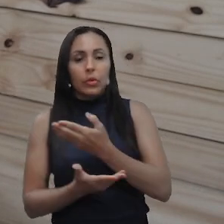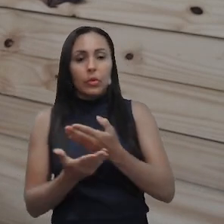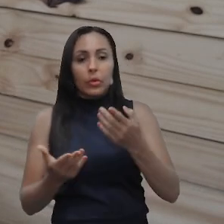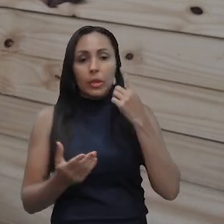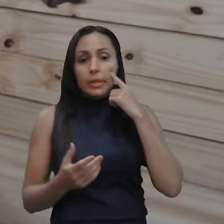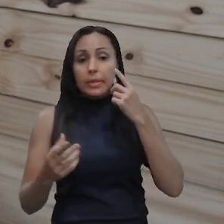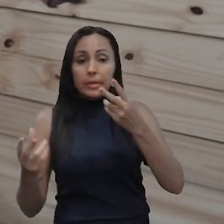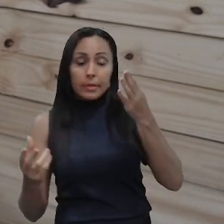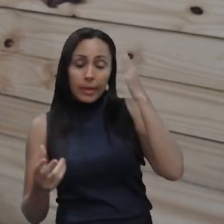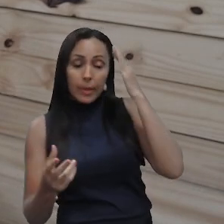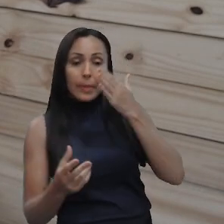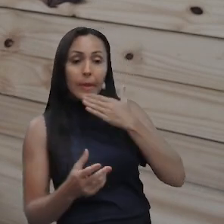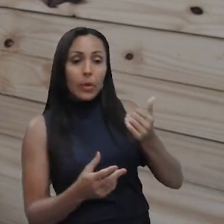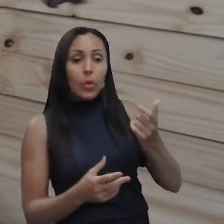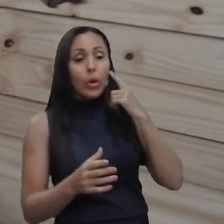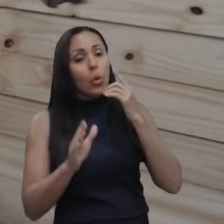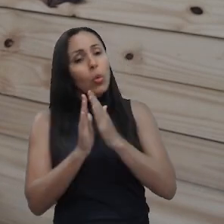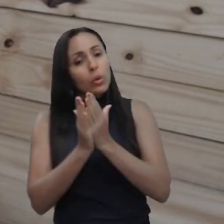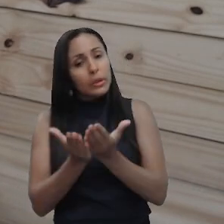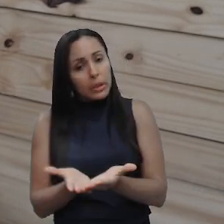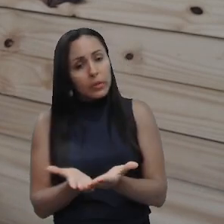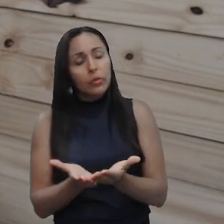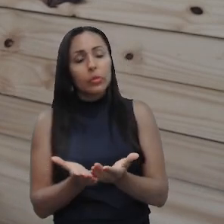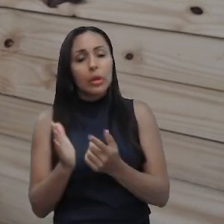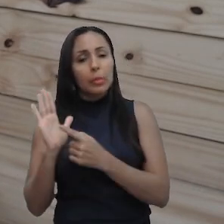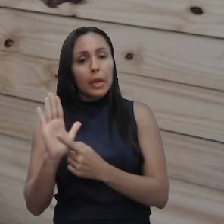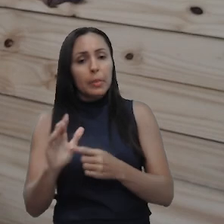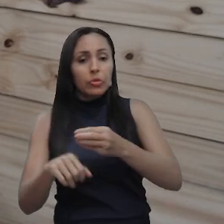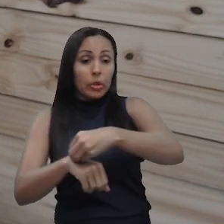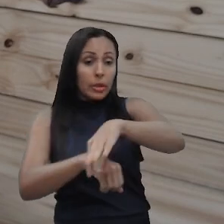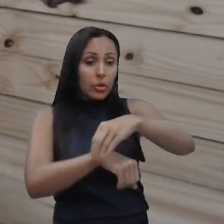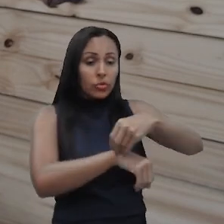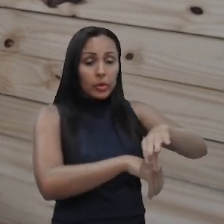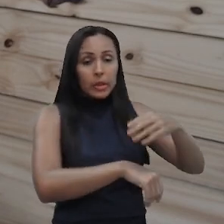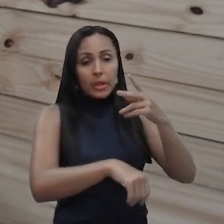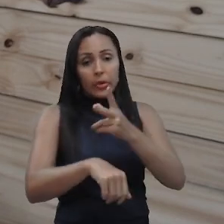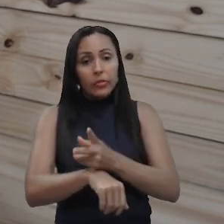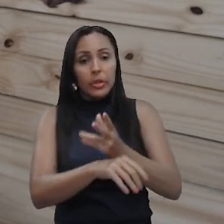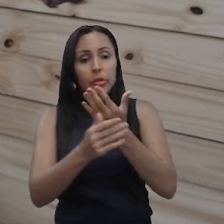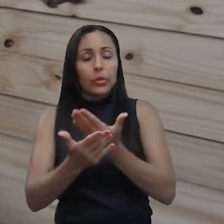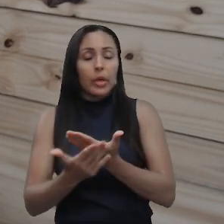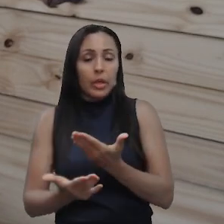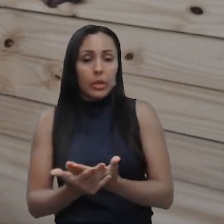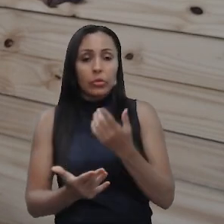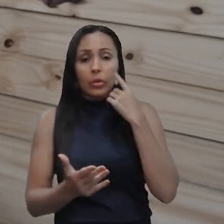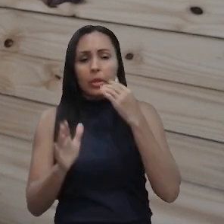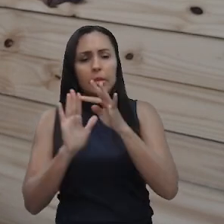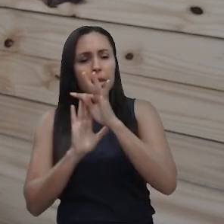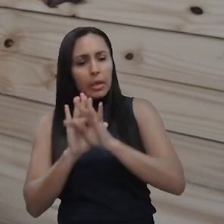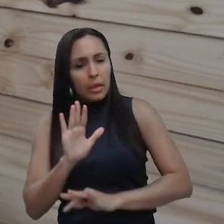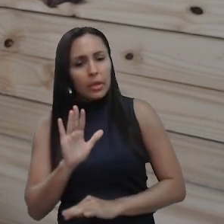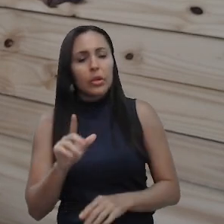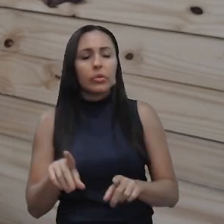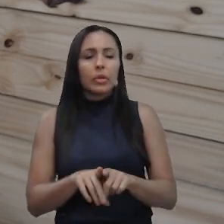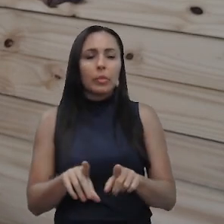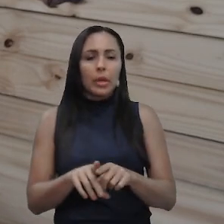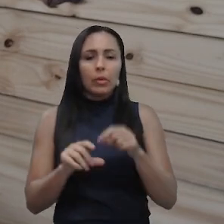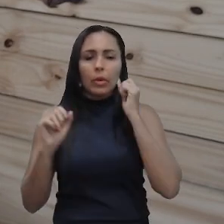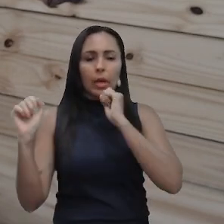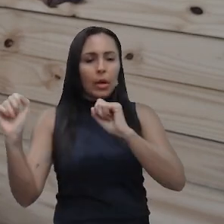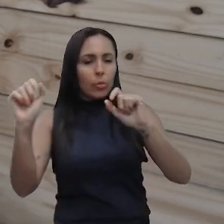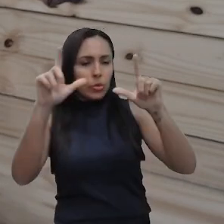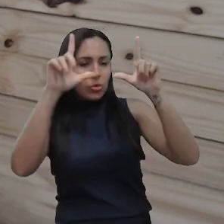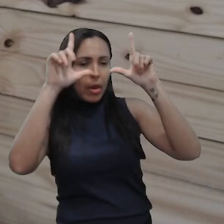o livro para que vocês possam ver através, né, da videoaula, do que escanear o livro ou mostrar no slide, porque eu acho que a